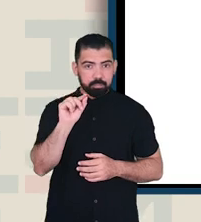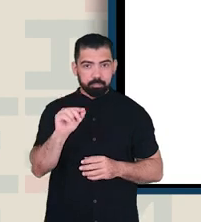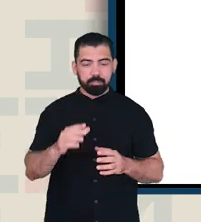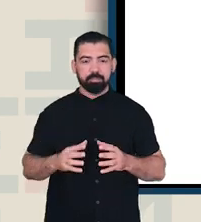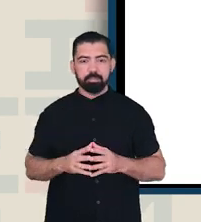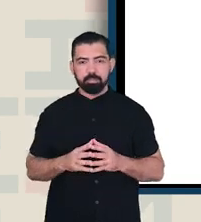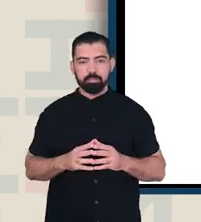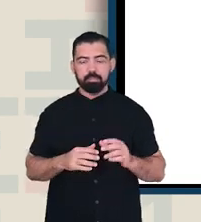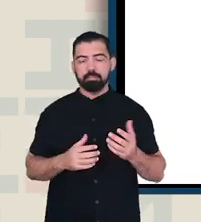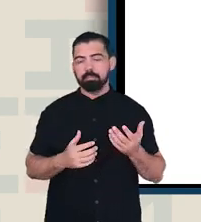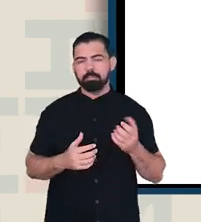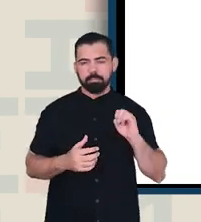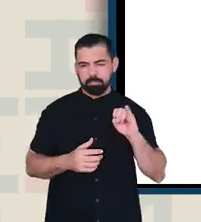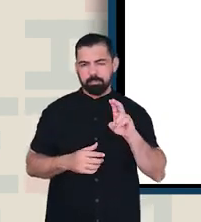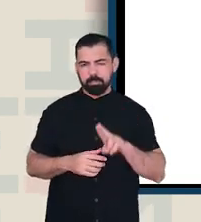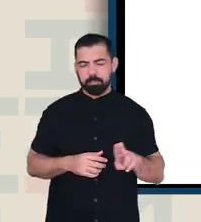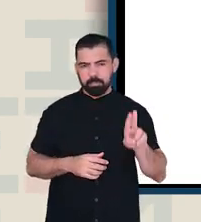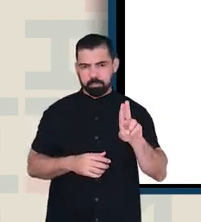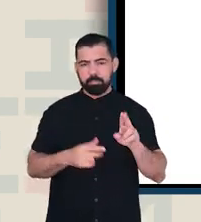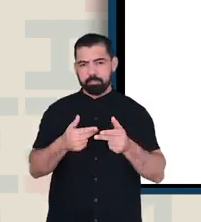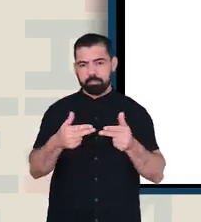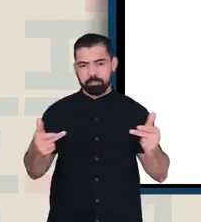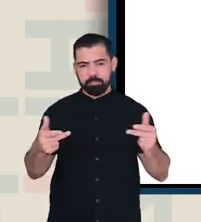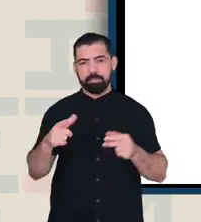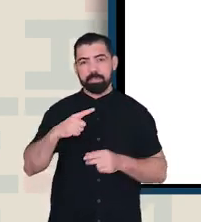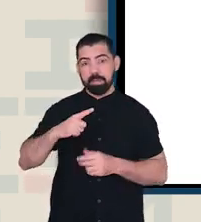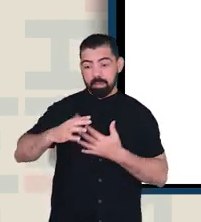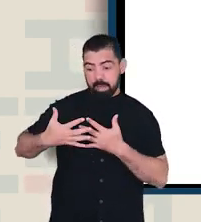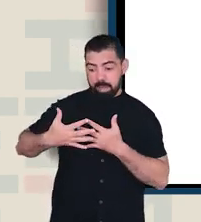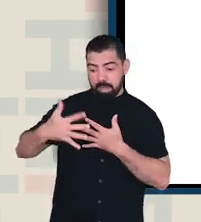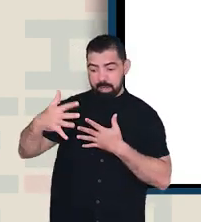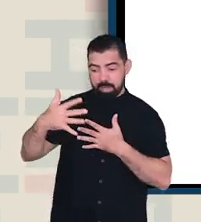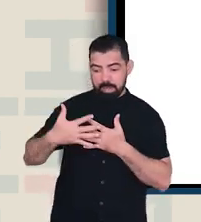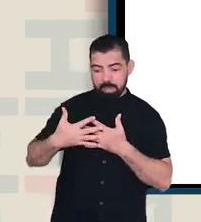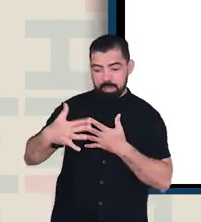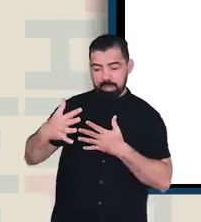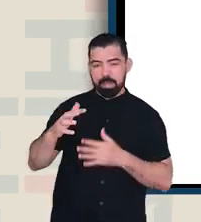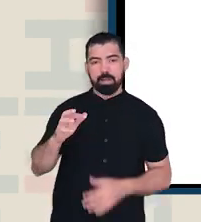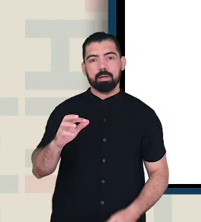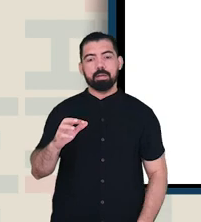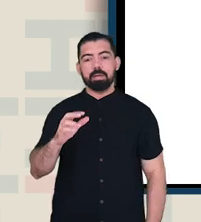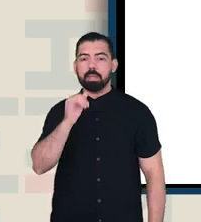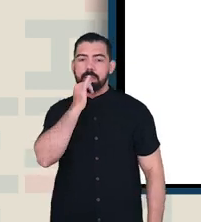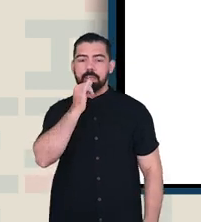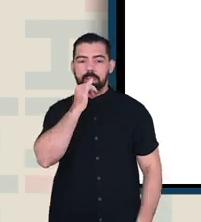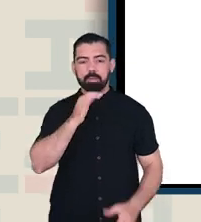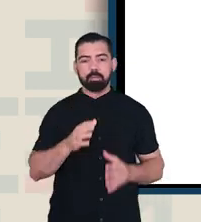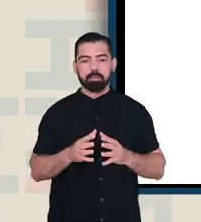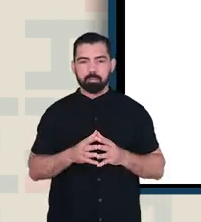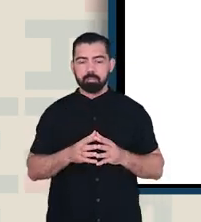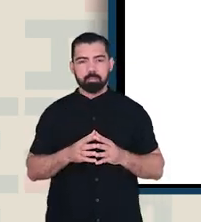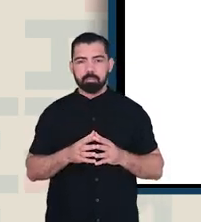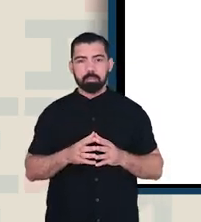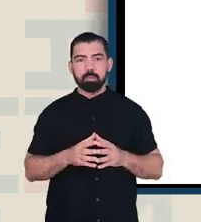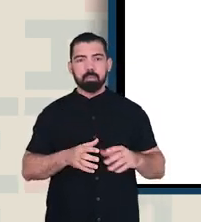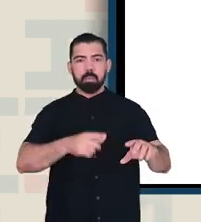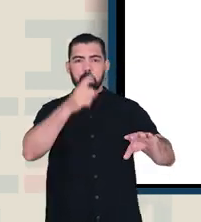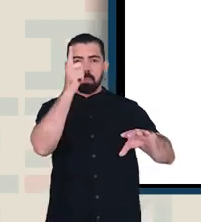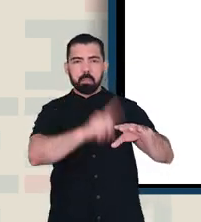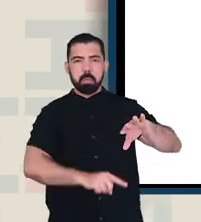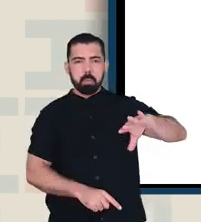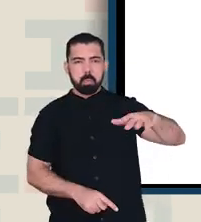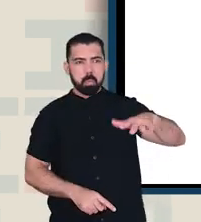com instrumentos com ressonância. Tipo, por exemplo, um pratillo, um prato de bateria,